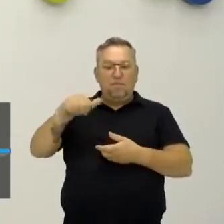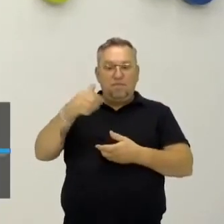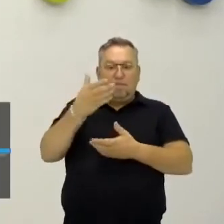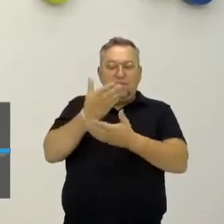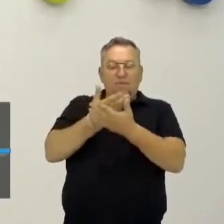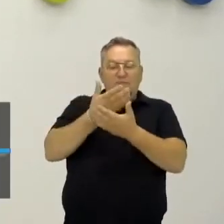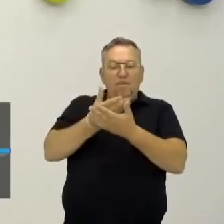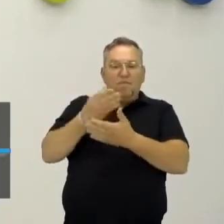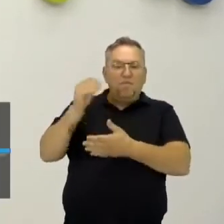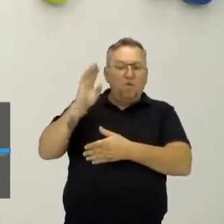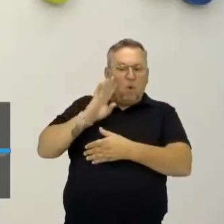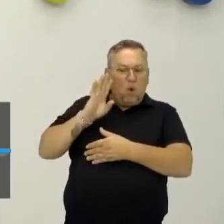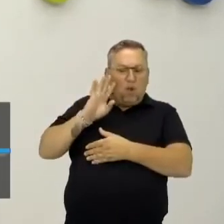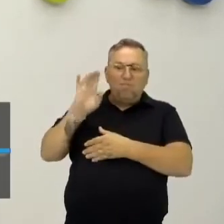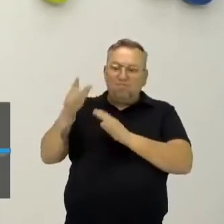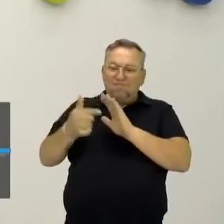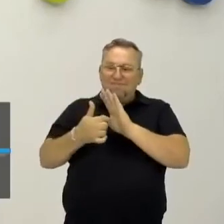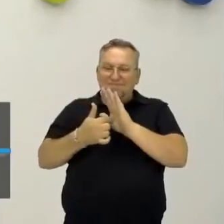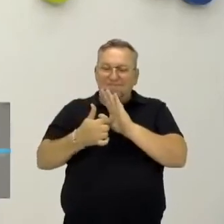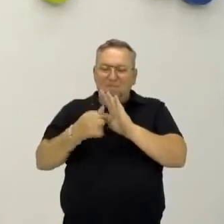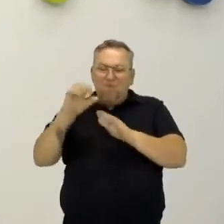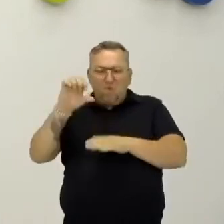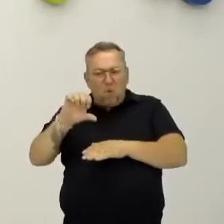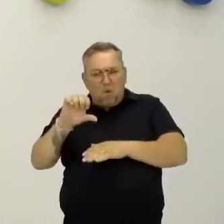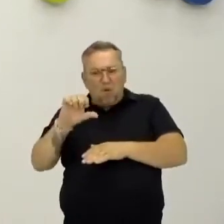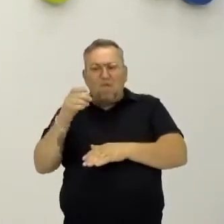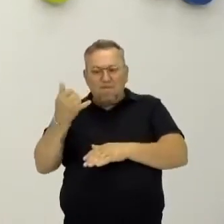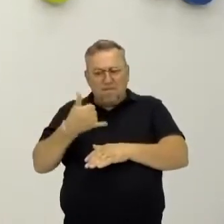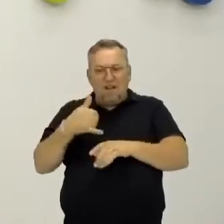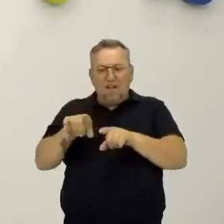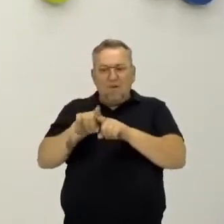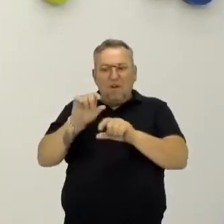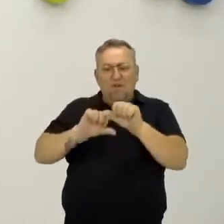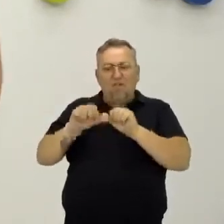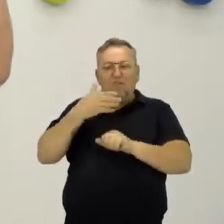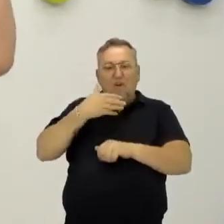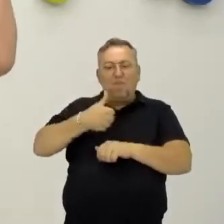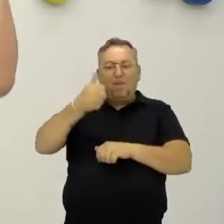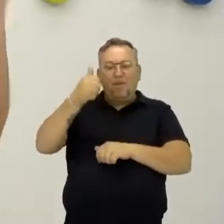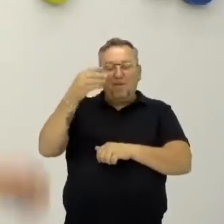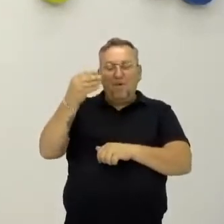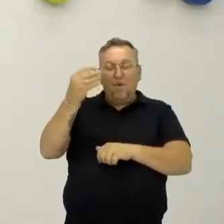O que ficou legal, pontuem. Aquilo que não ficou legal, pontuem também, que a nossa intenção é sempre melhorar. Muito obrigada e tchau, tchau.